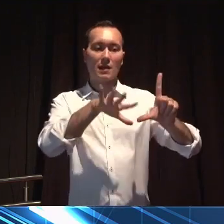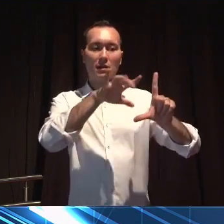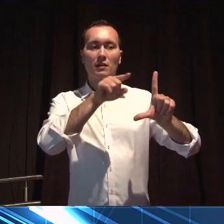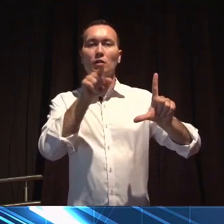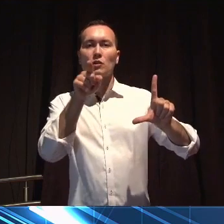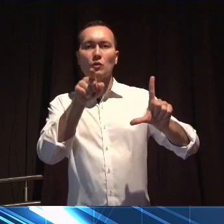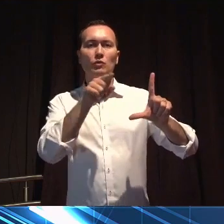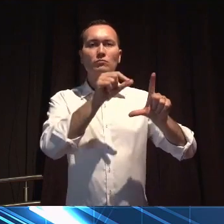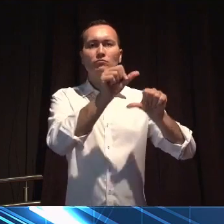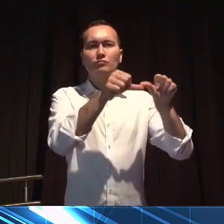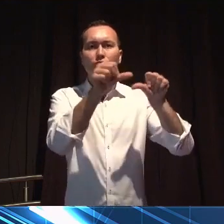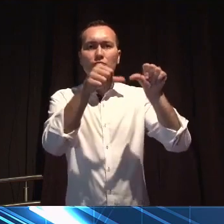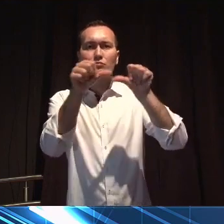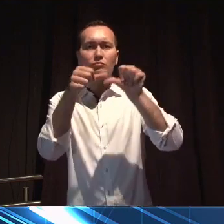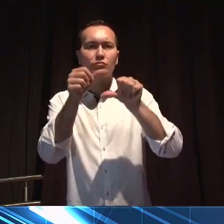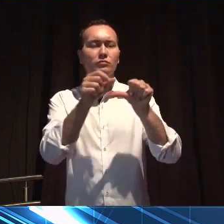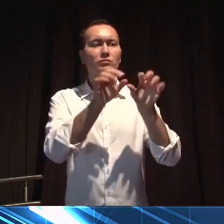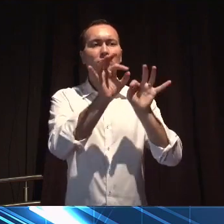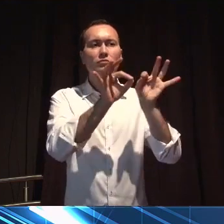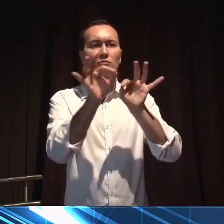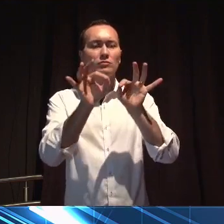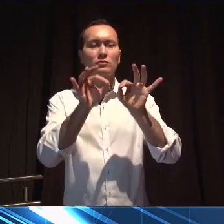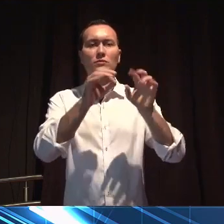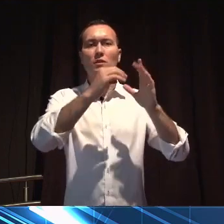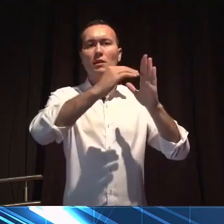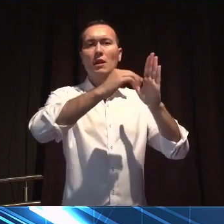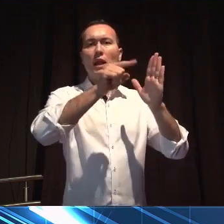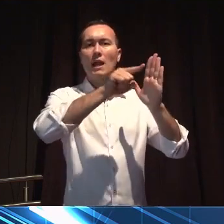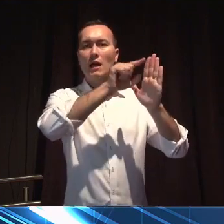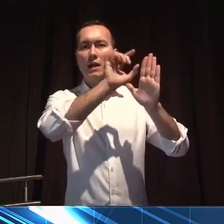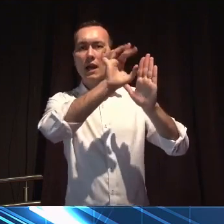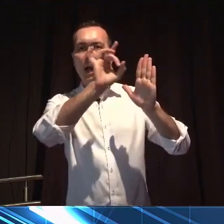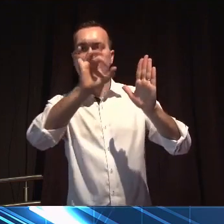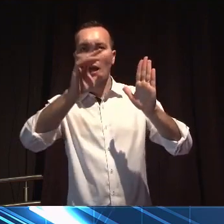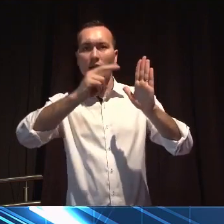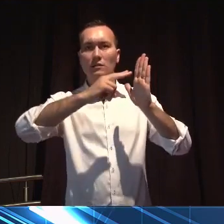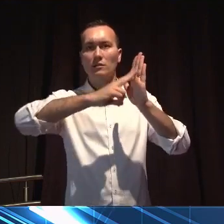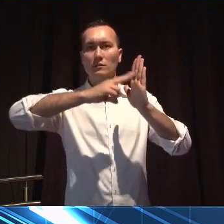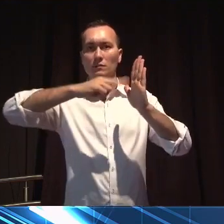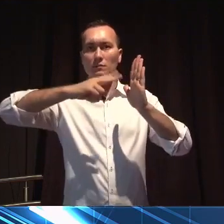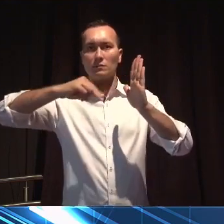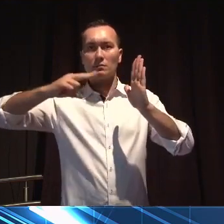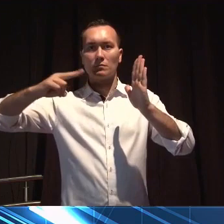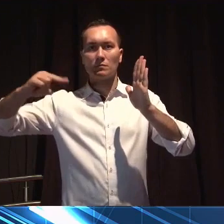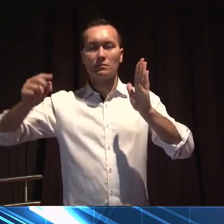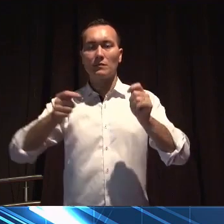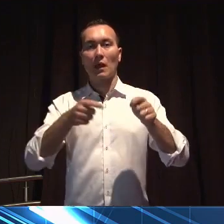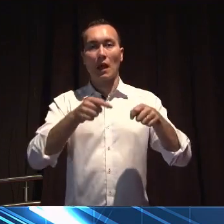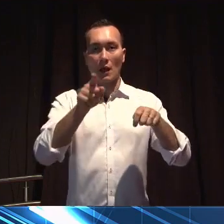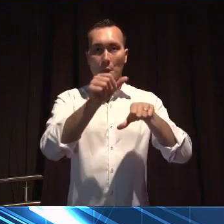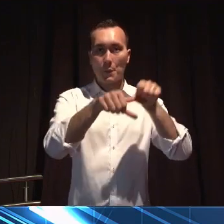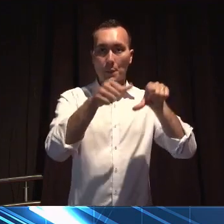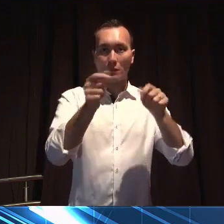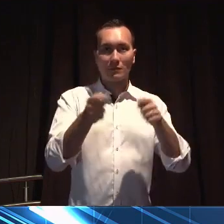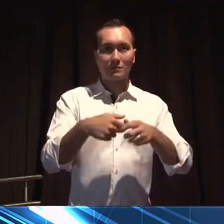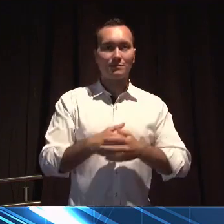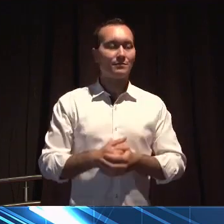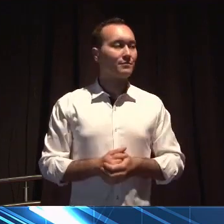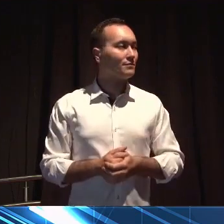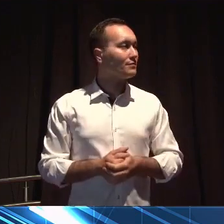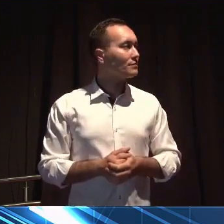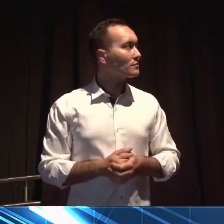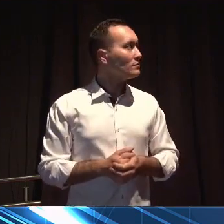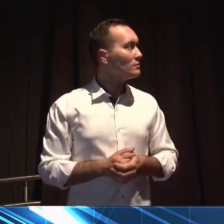spreadsheet no Gira e tal. Tem que invocar, tem que chamar ela para renderizar ela de volta. Então, tem o serviço